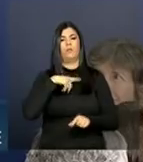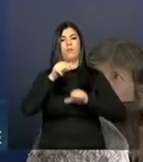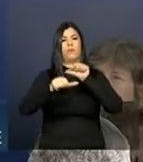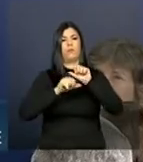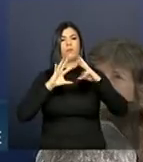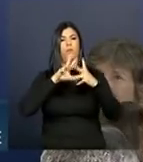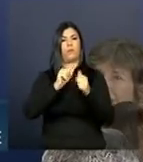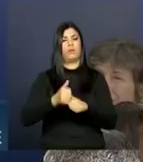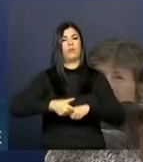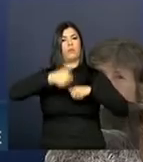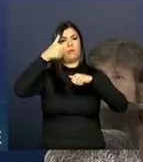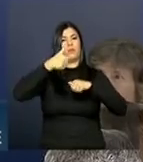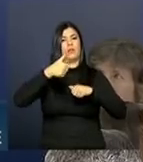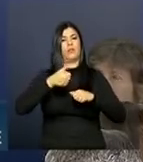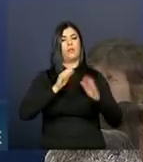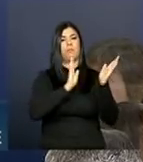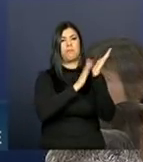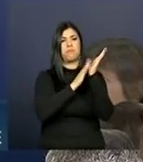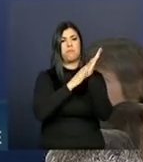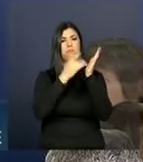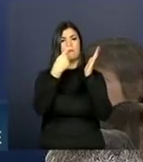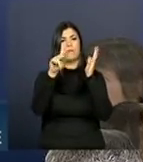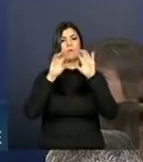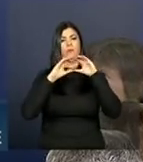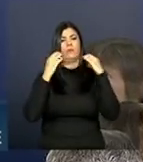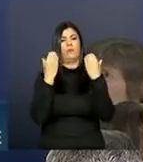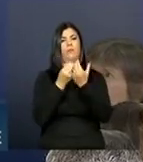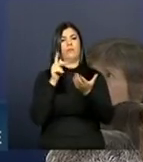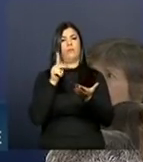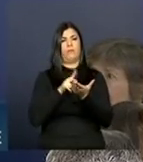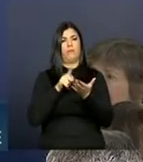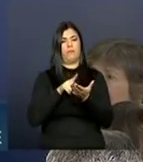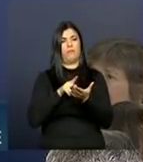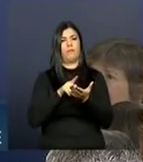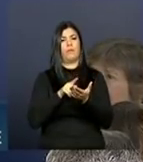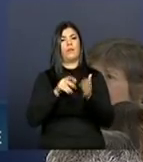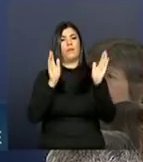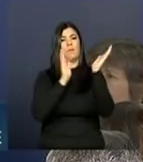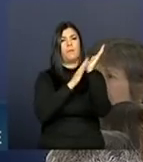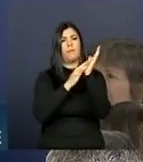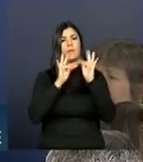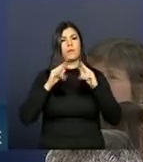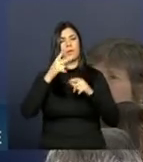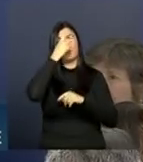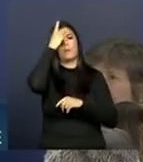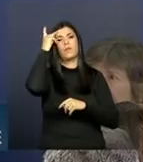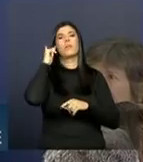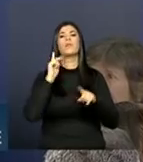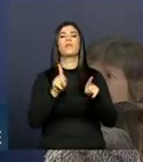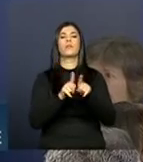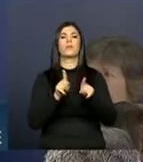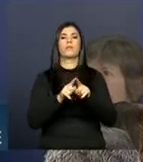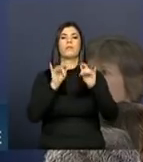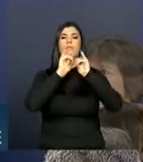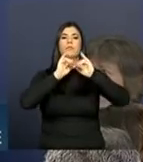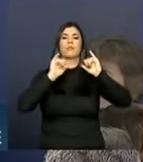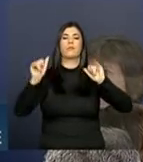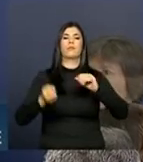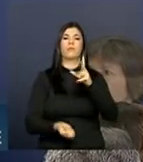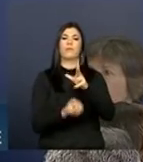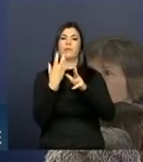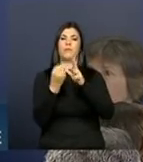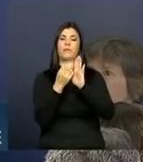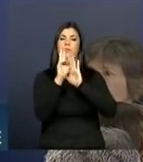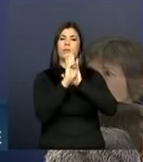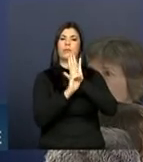melhor parabéns à comissão nacional da verdade Parabéns a todos que contribuíram para a produção desse